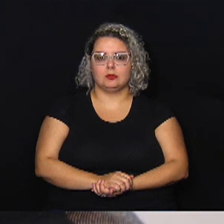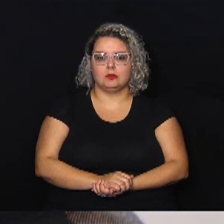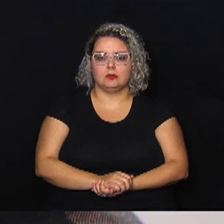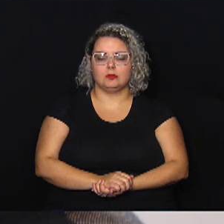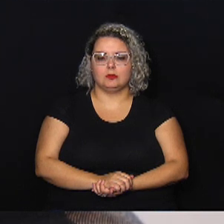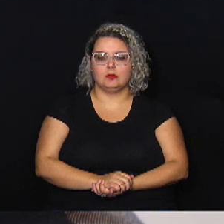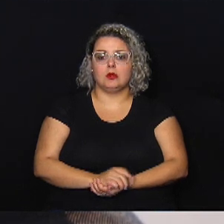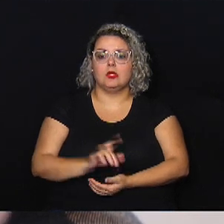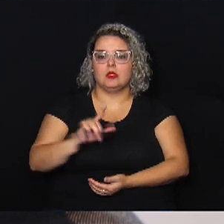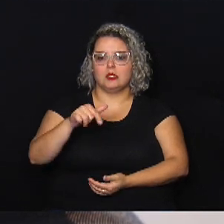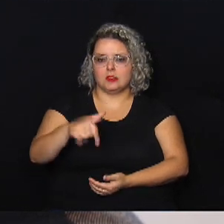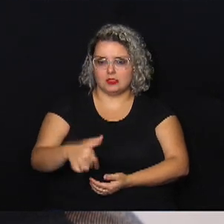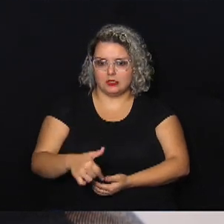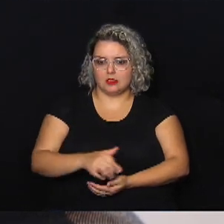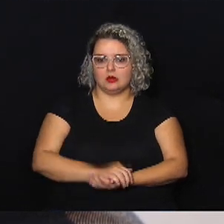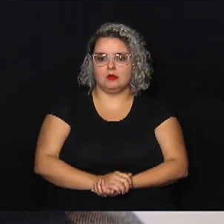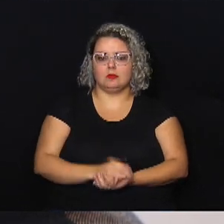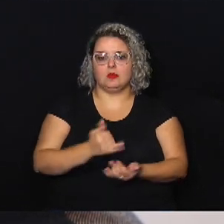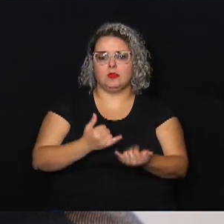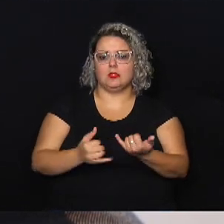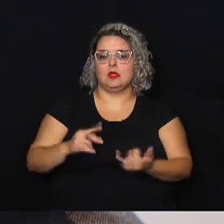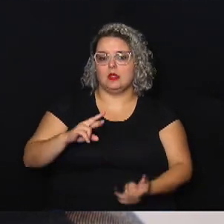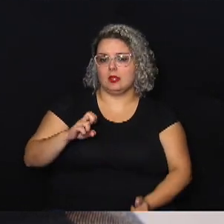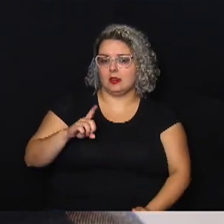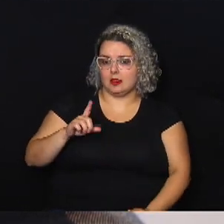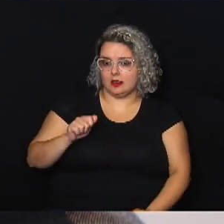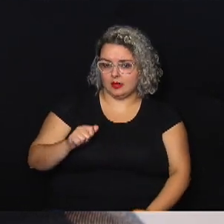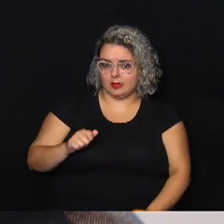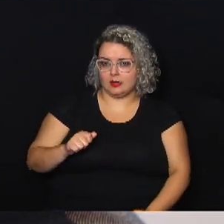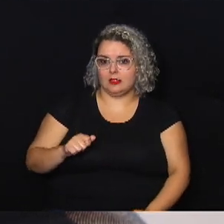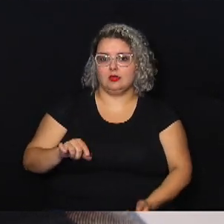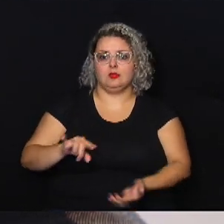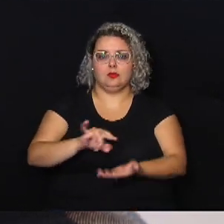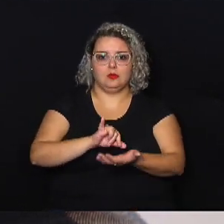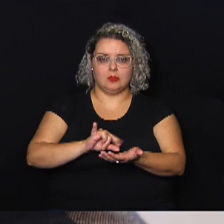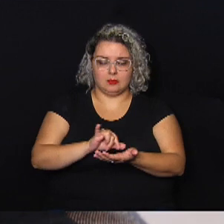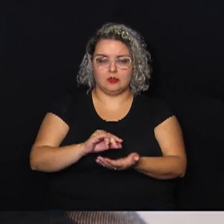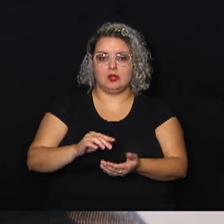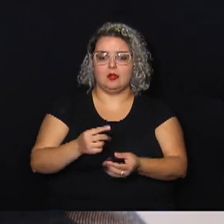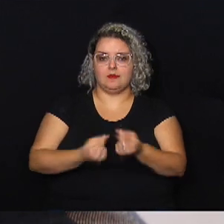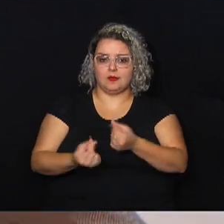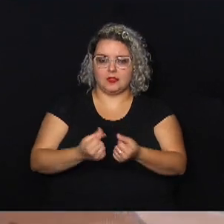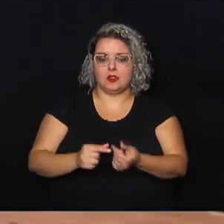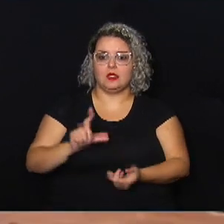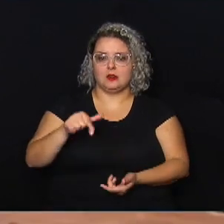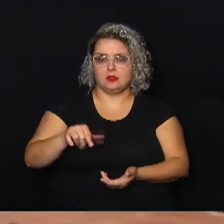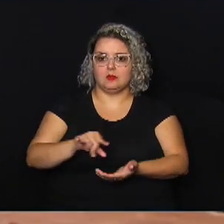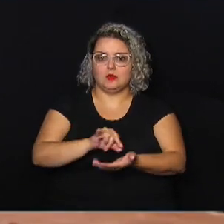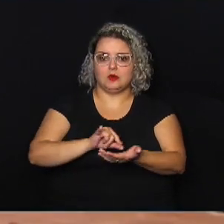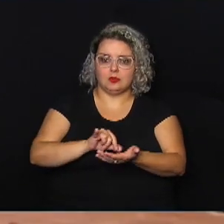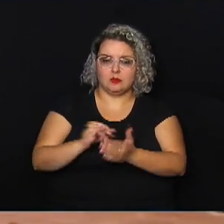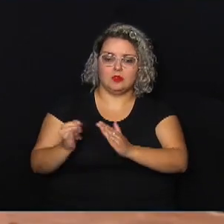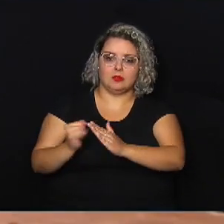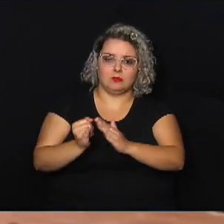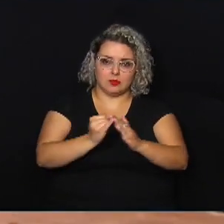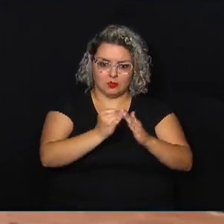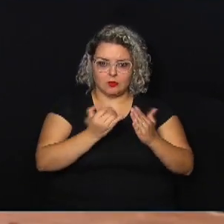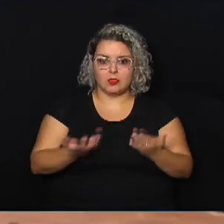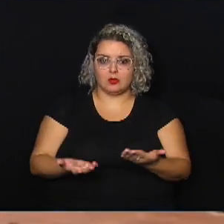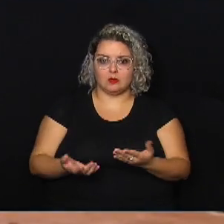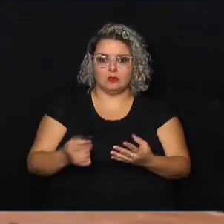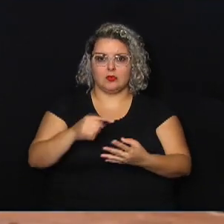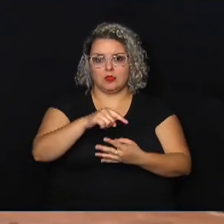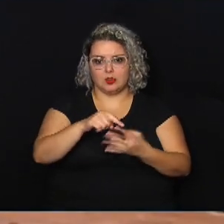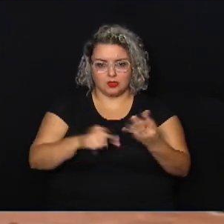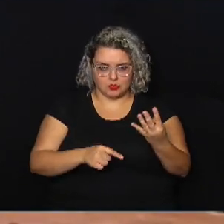Depois eu dou uma parte sobre renda do capital financeiro e depois sobre capital imobiliário. São os 4